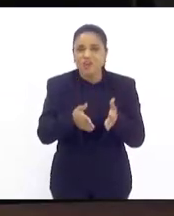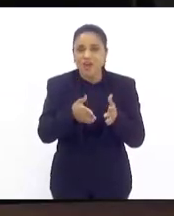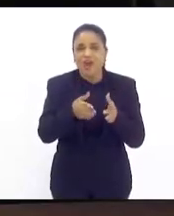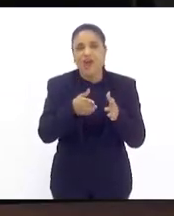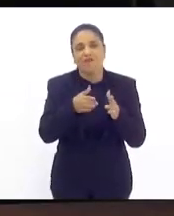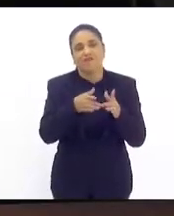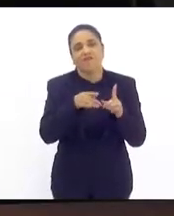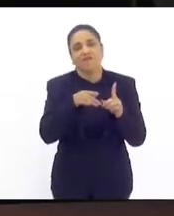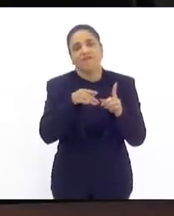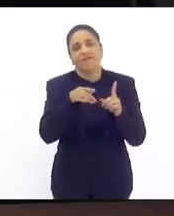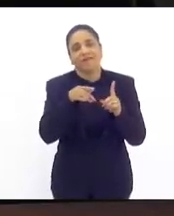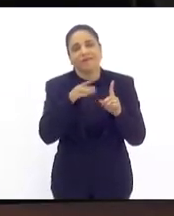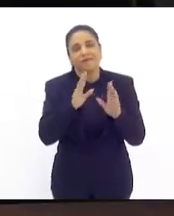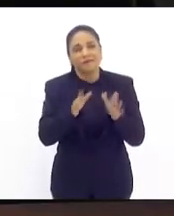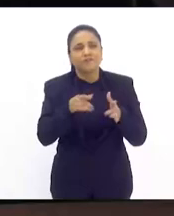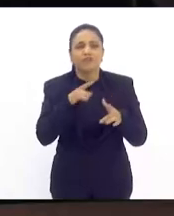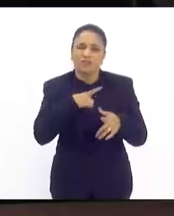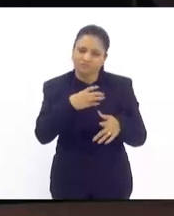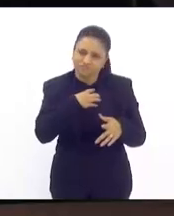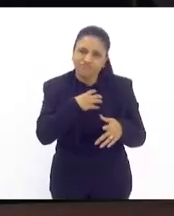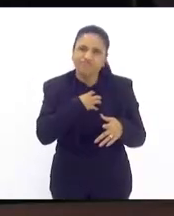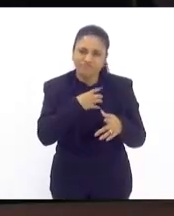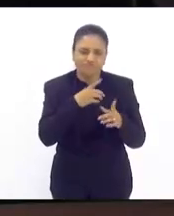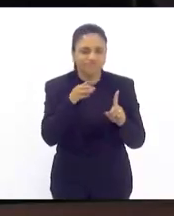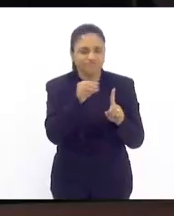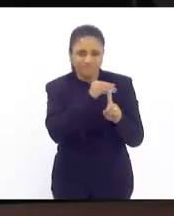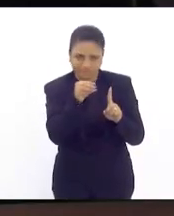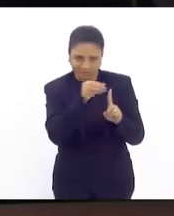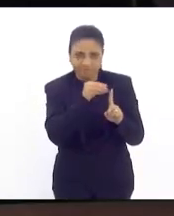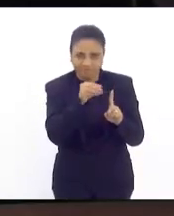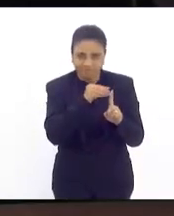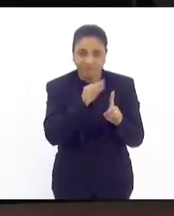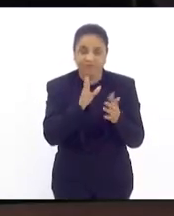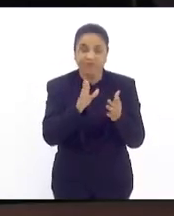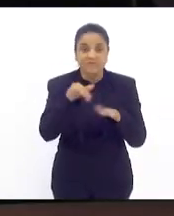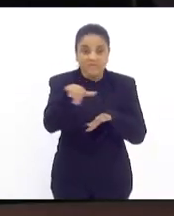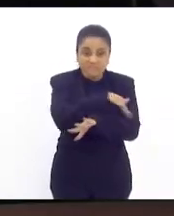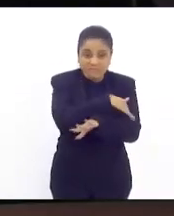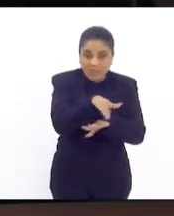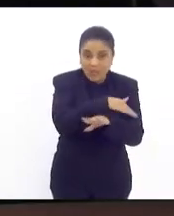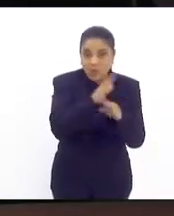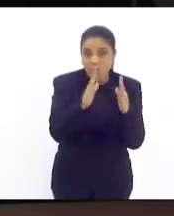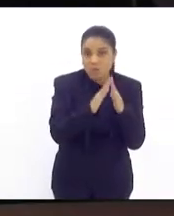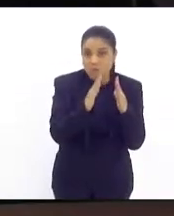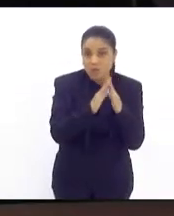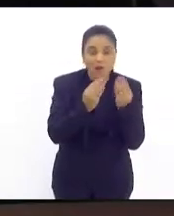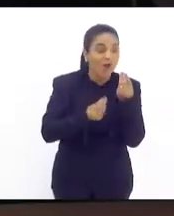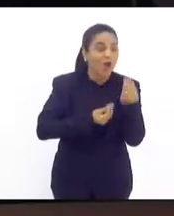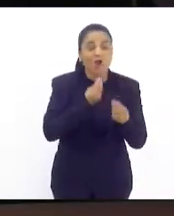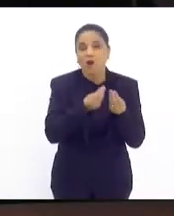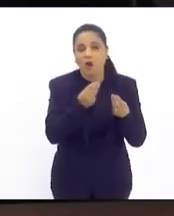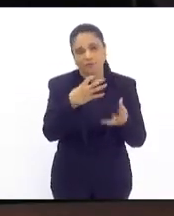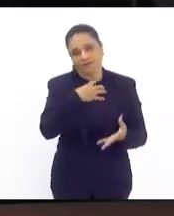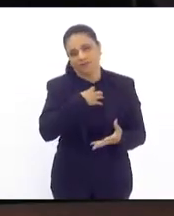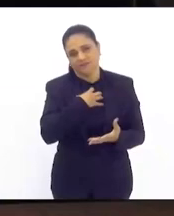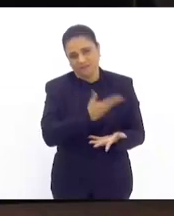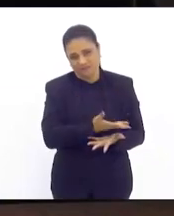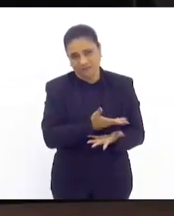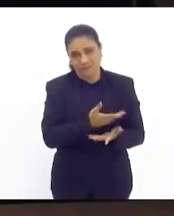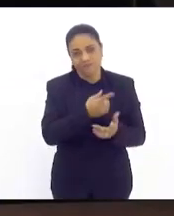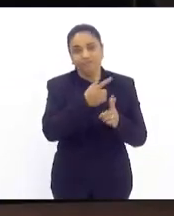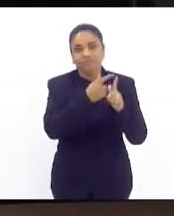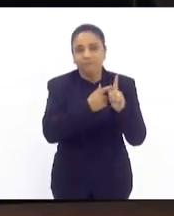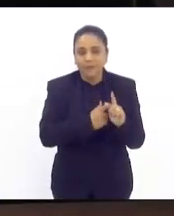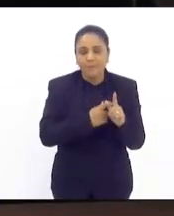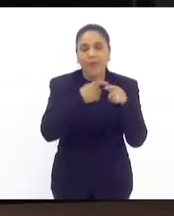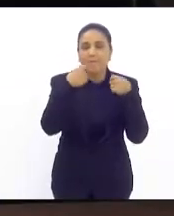de vulnerabilidade por si só E se ela vai executadas aí dando para Rua um adolescente que ainda depende